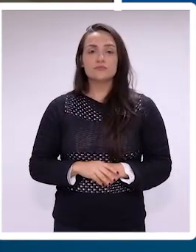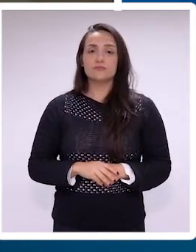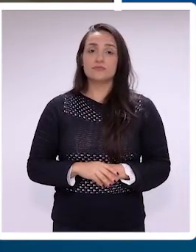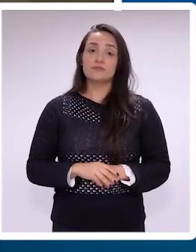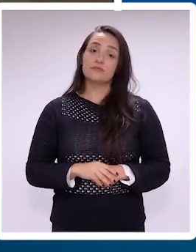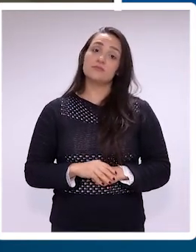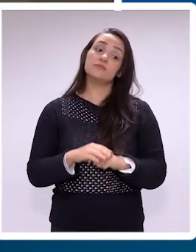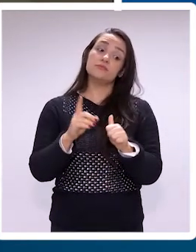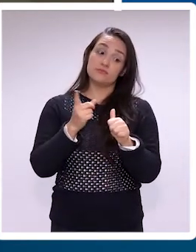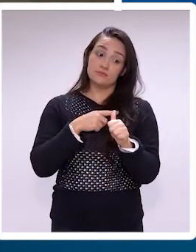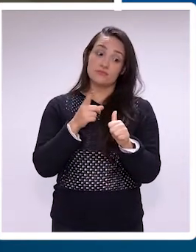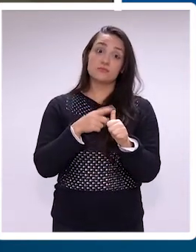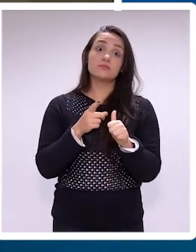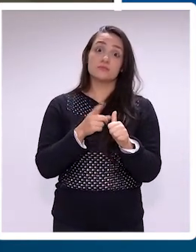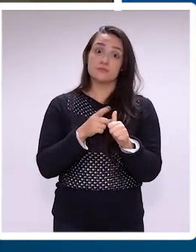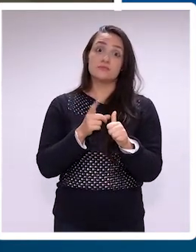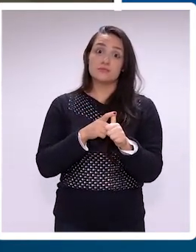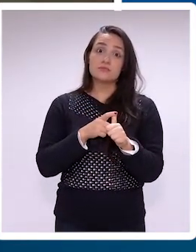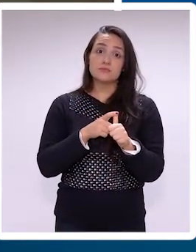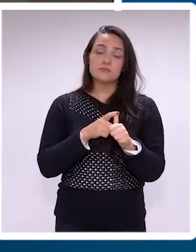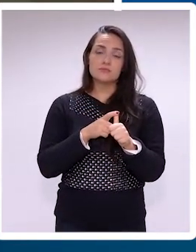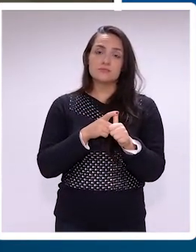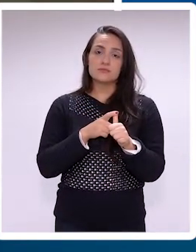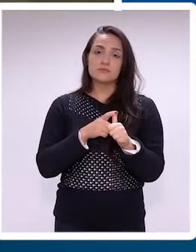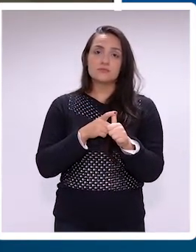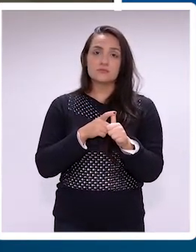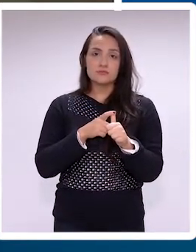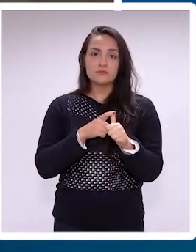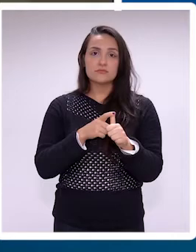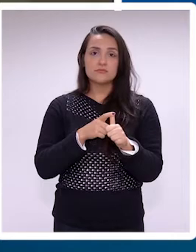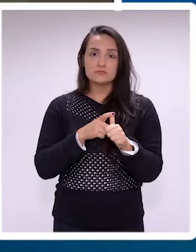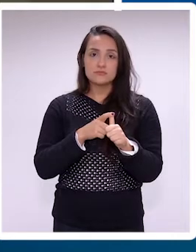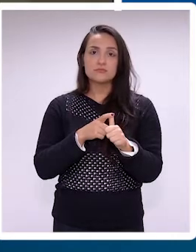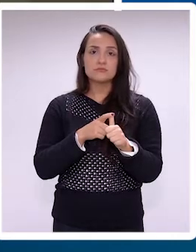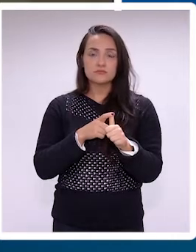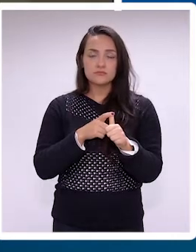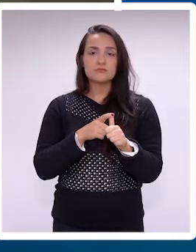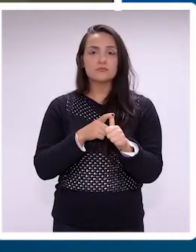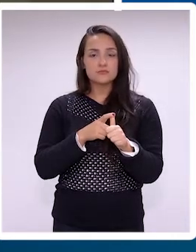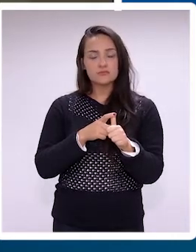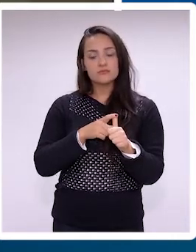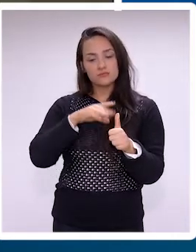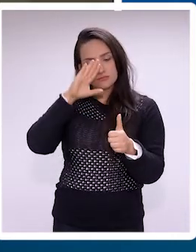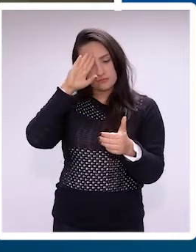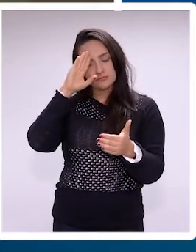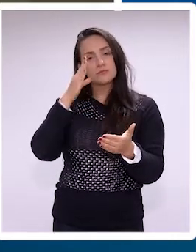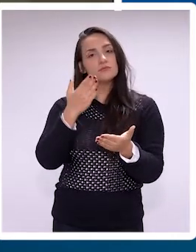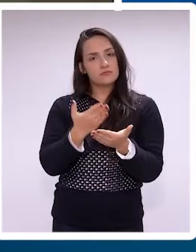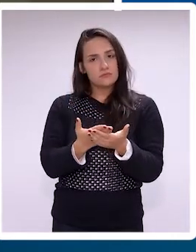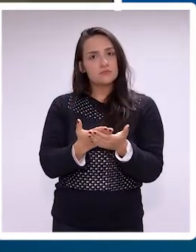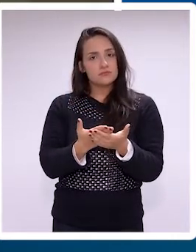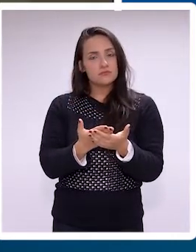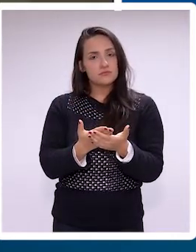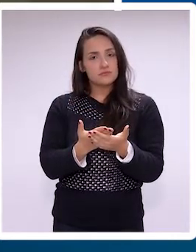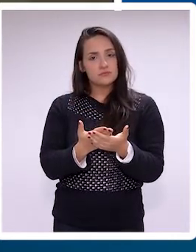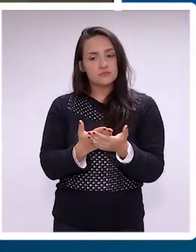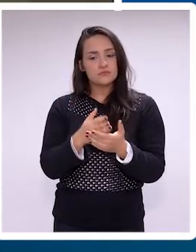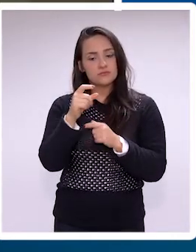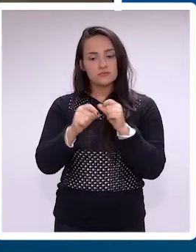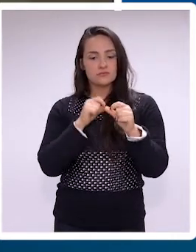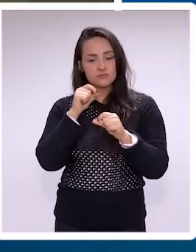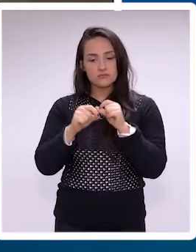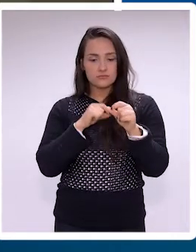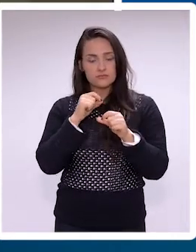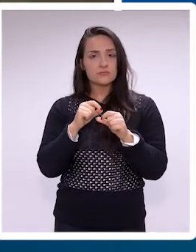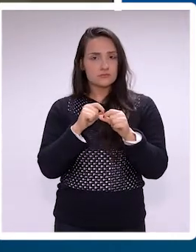acreditar no elemento humano. A pandemia que nós estamos vivendo não vai acabar com a espécie